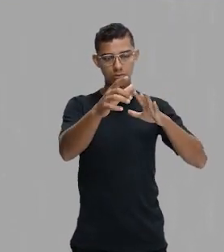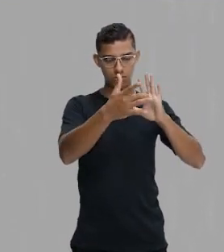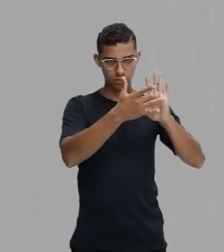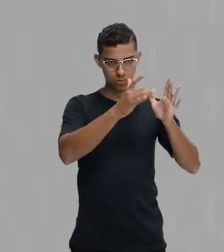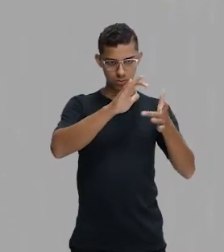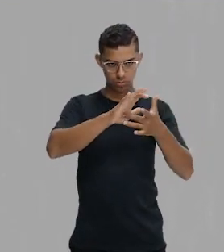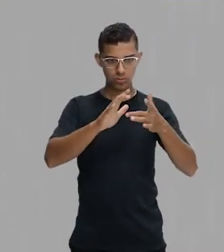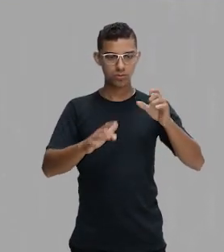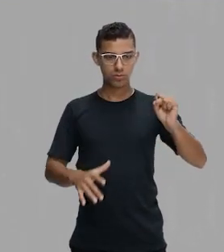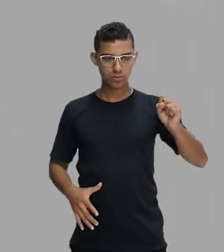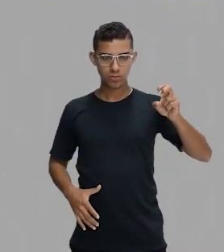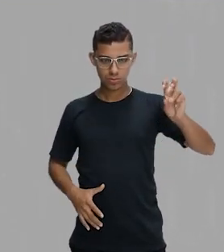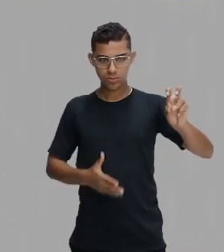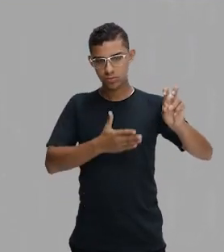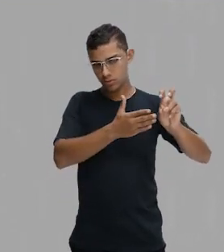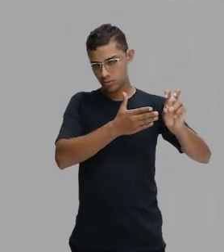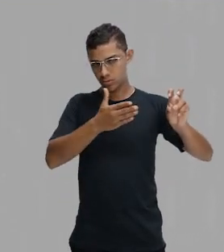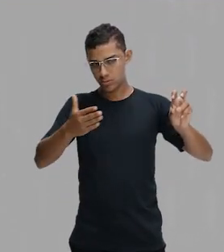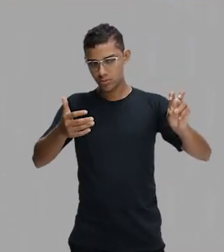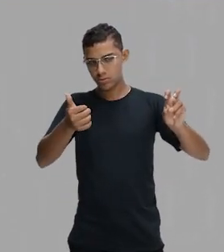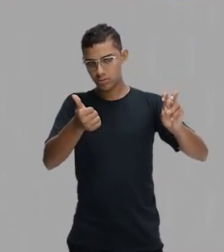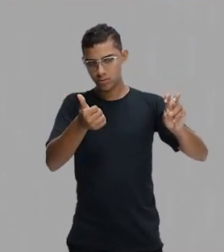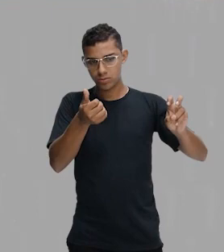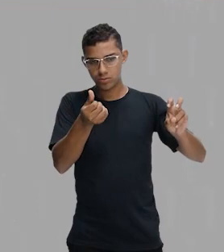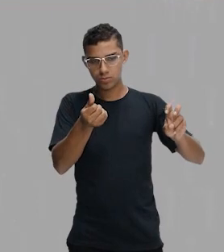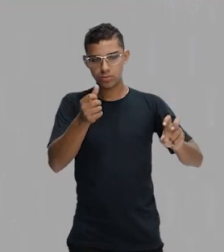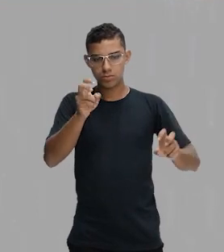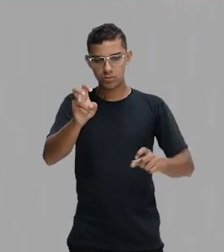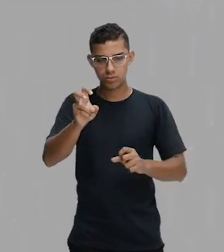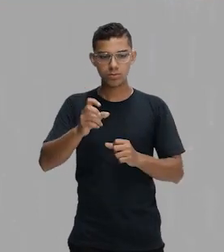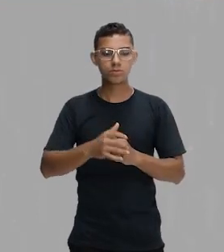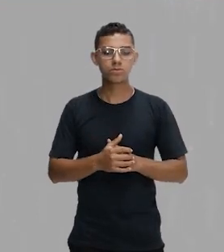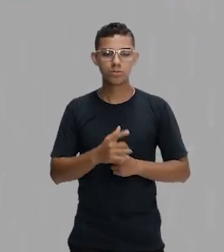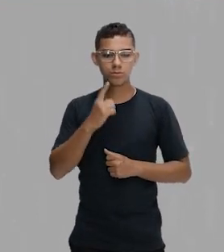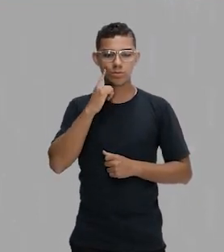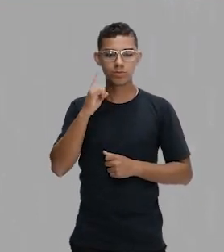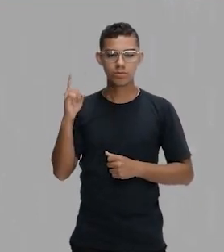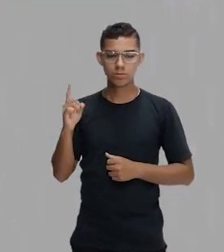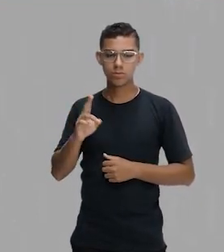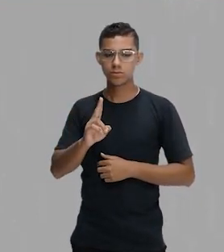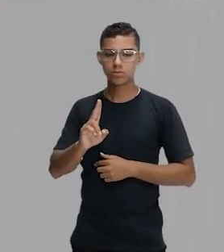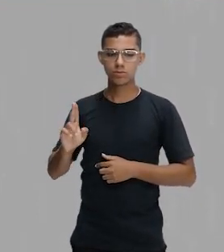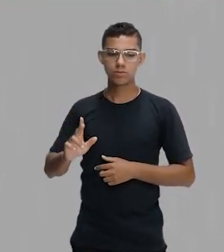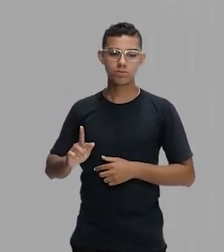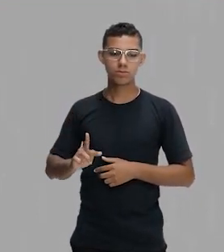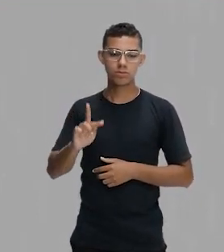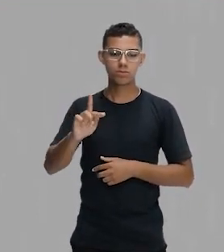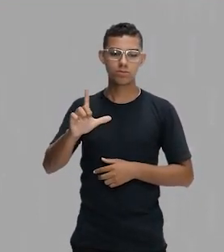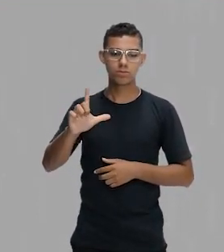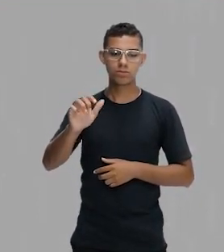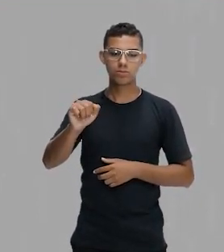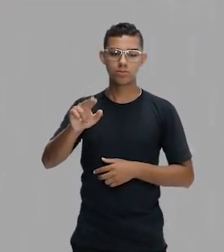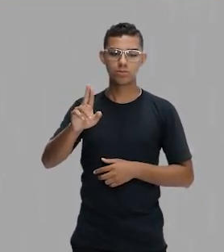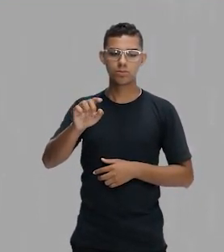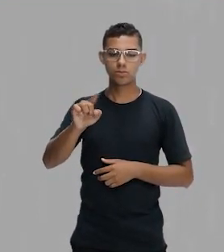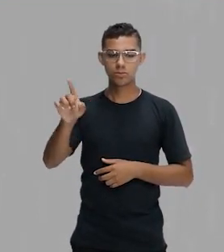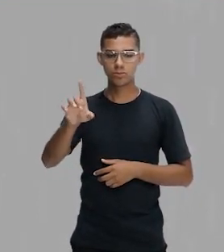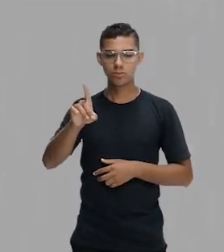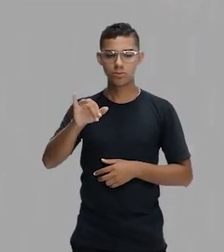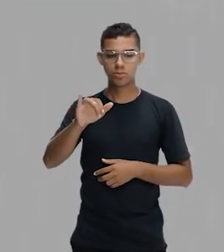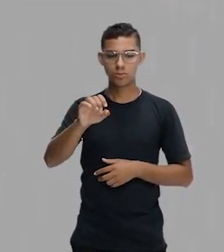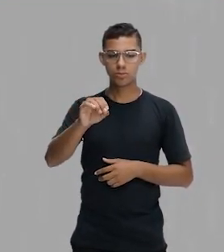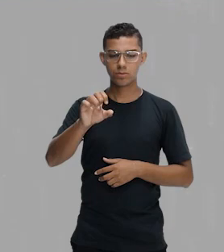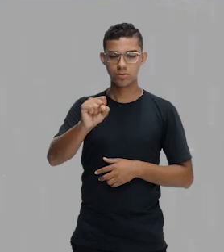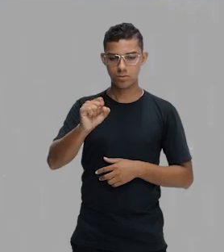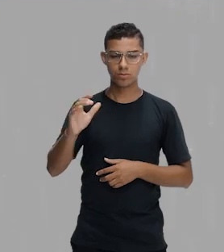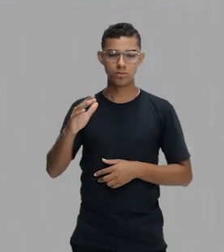certo? O nome dele era Cláudios Ptolemaios, ok? Ou Cláudios